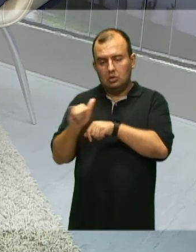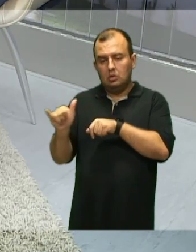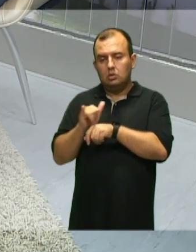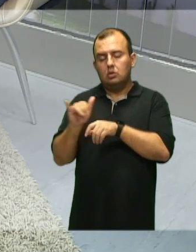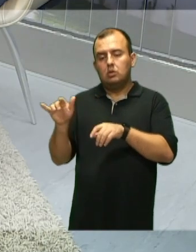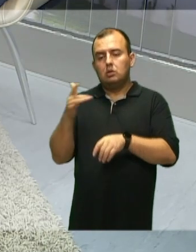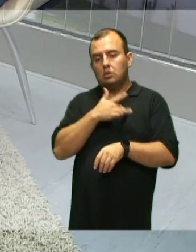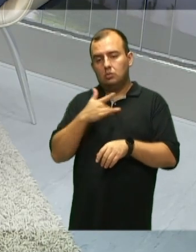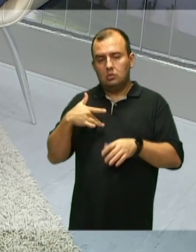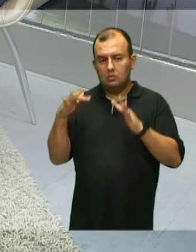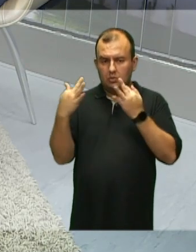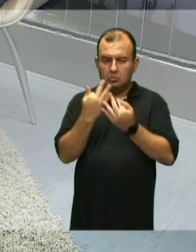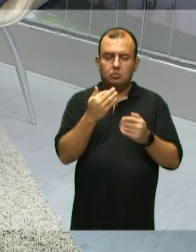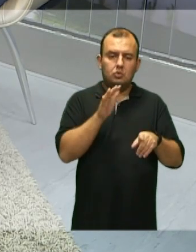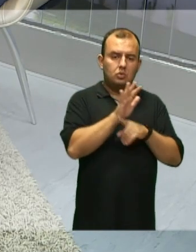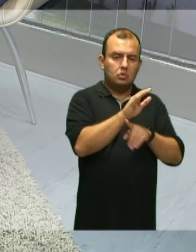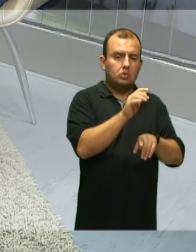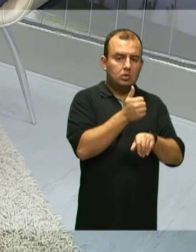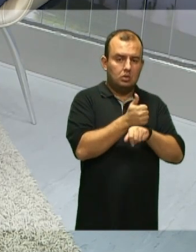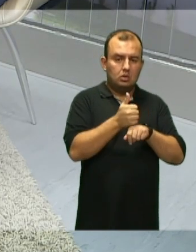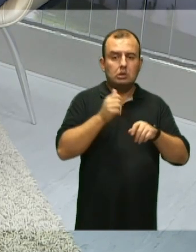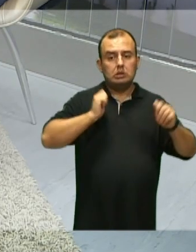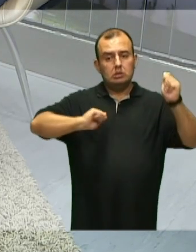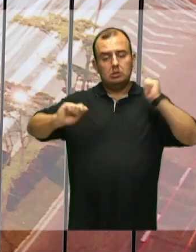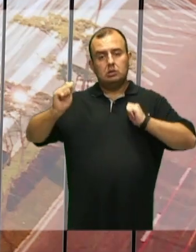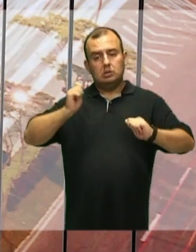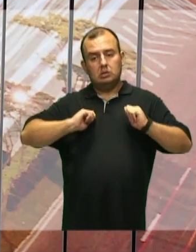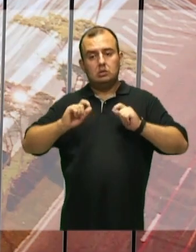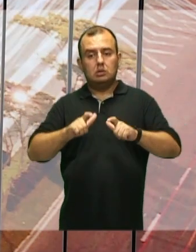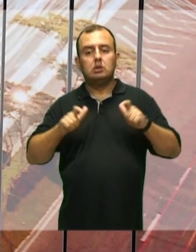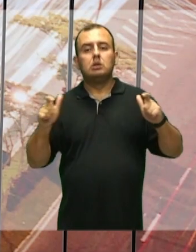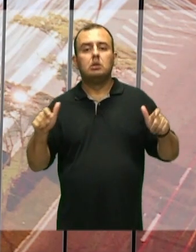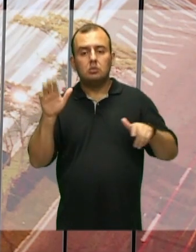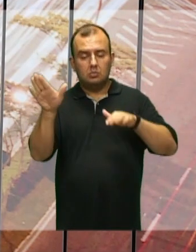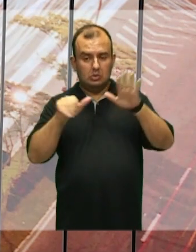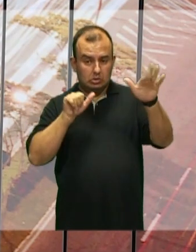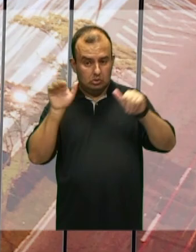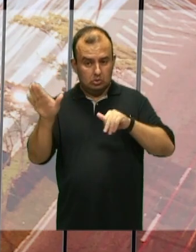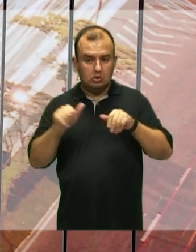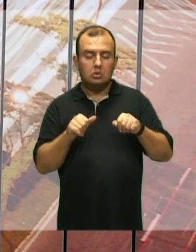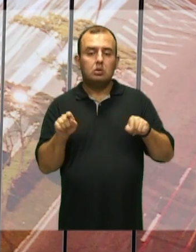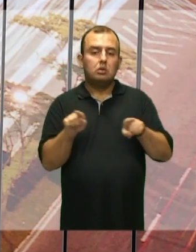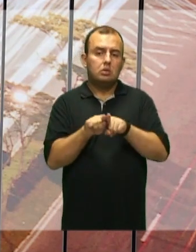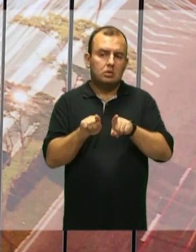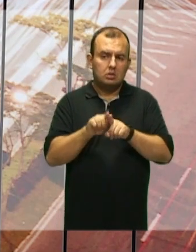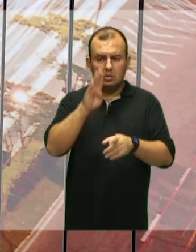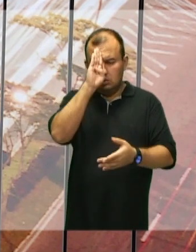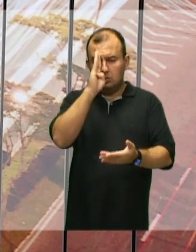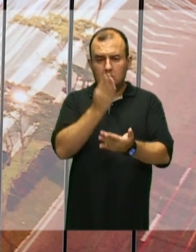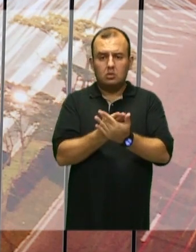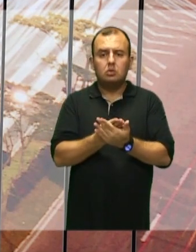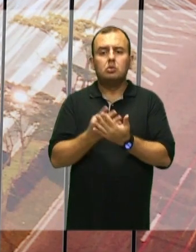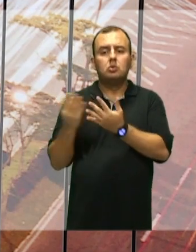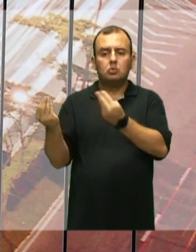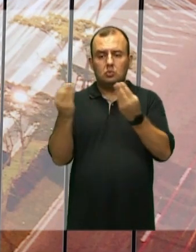comunitário Eles estão numa expectativa Grande para serem chamados e Acredito que muitos precisam ser chamados até para